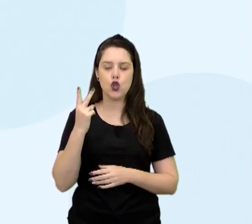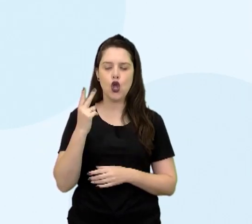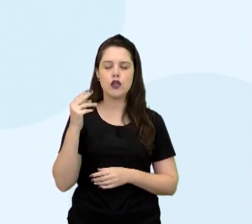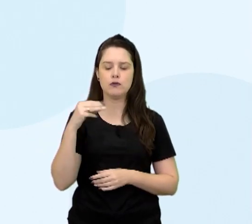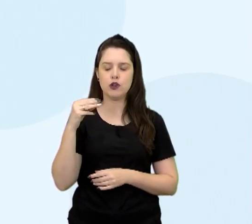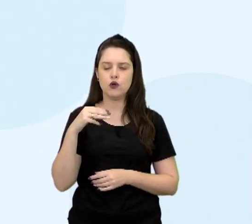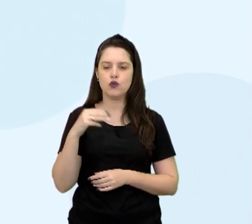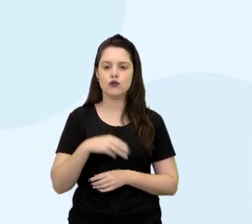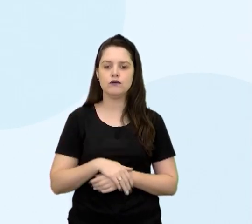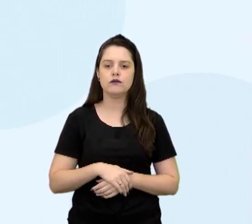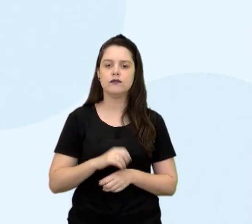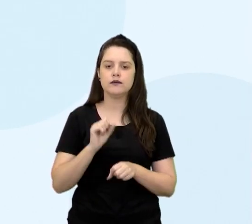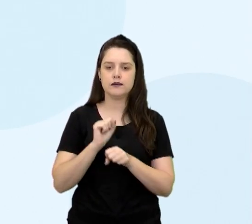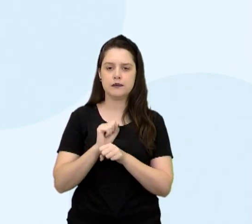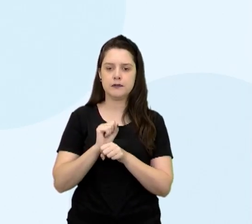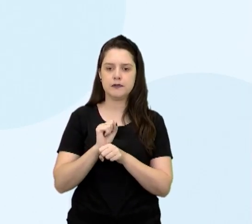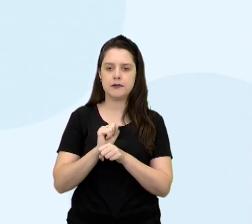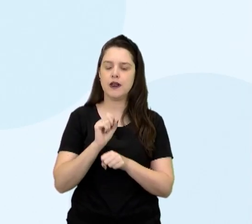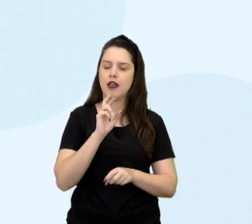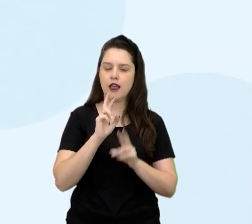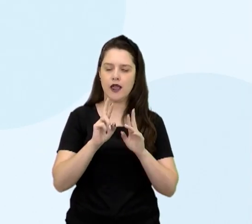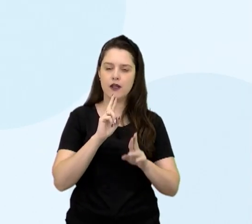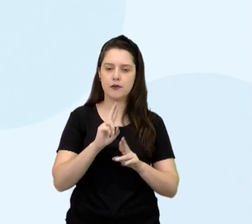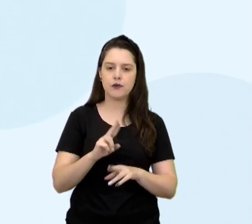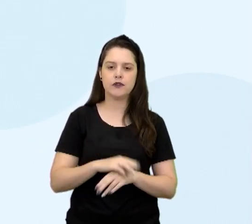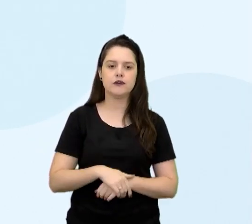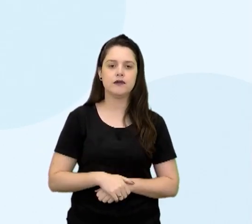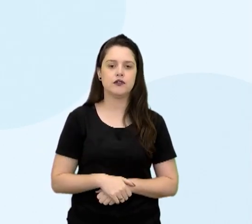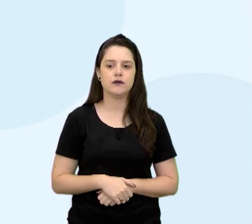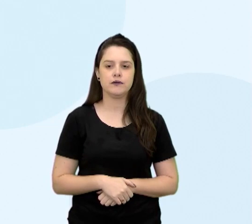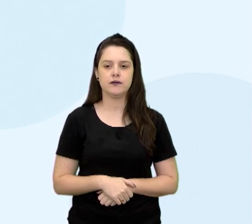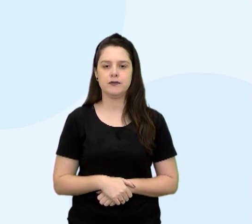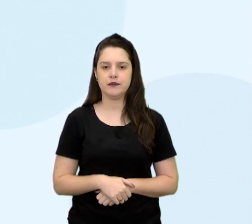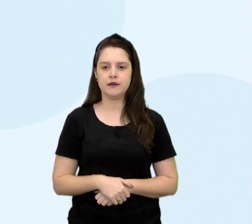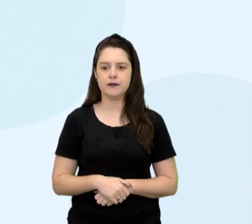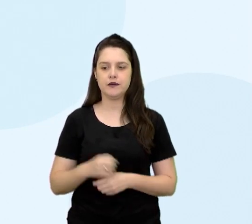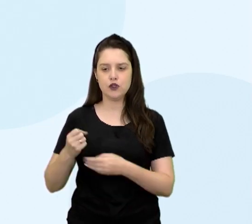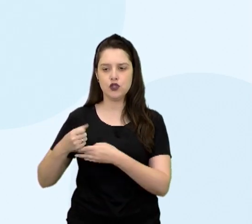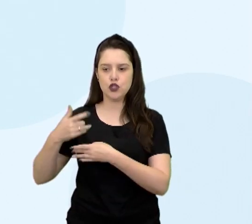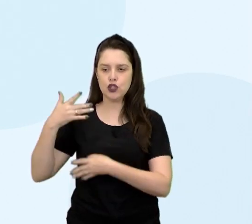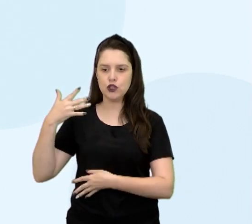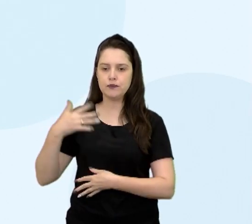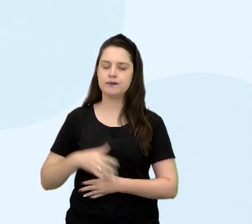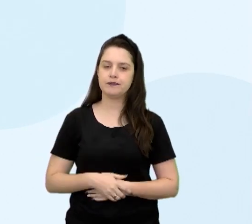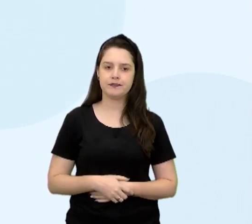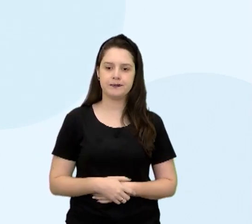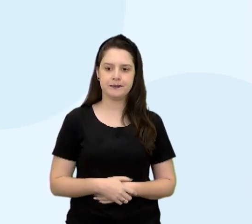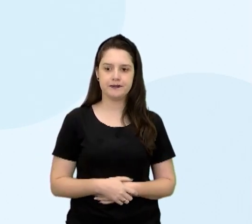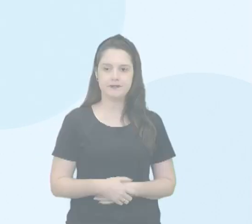minutinhos, essa não é enquete, vocês vão ter que resolver mesmo e dar resposta pra gente aí no chat. Já voltamos.